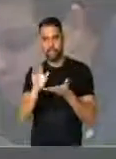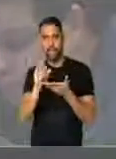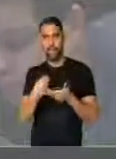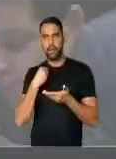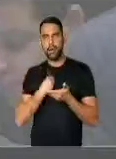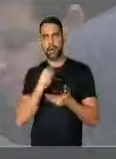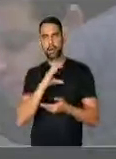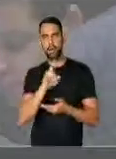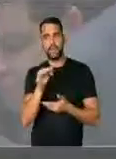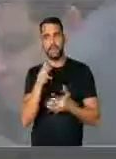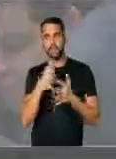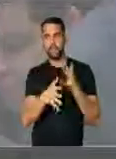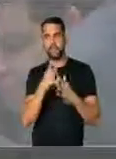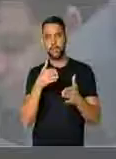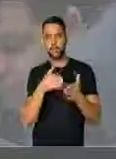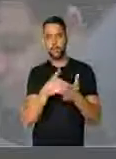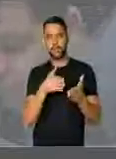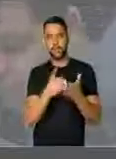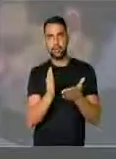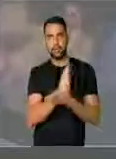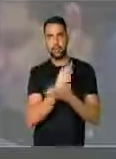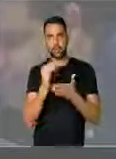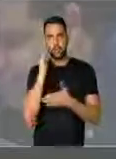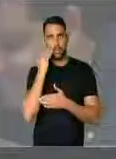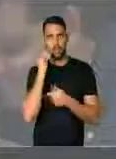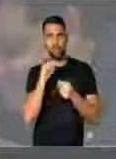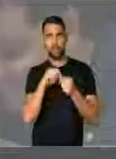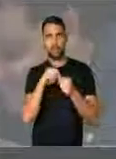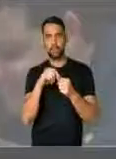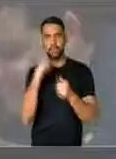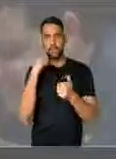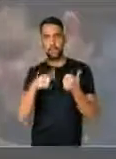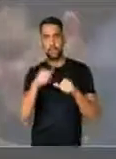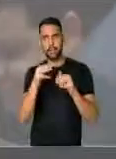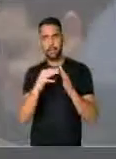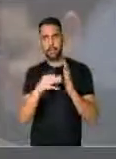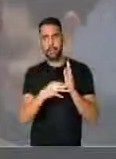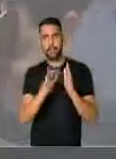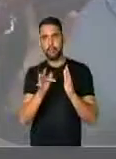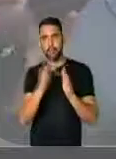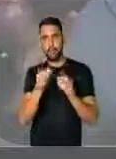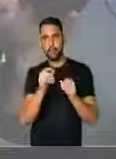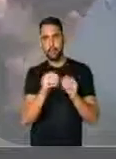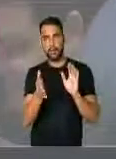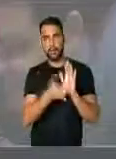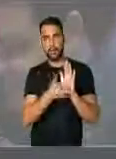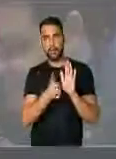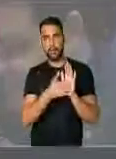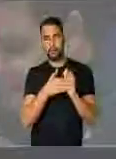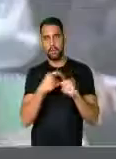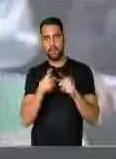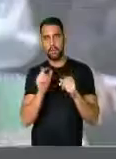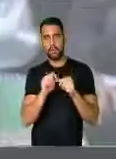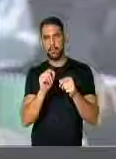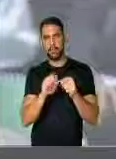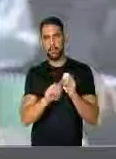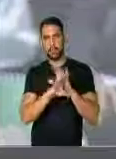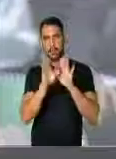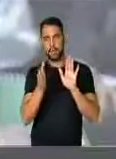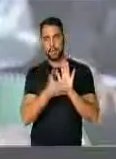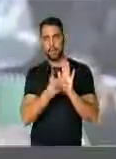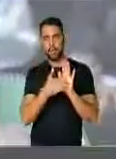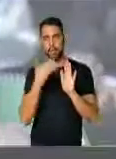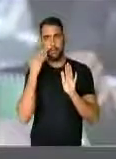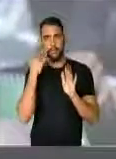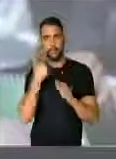da cooperativa não impedirá isso. E nós entendemos que, na análise do mérito, será apropriado que a gente deixe claro